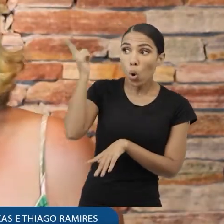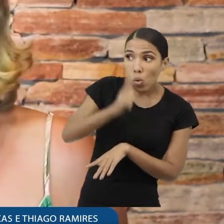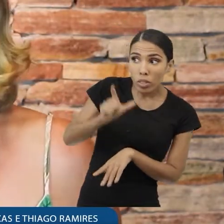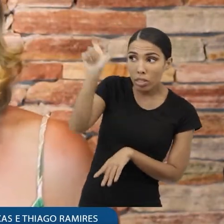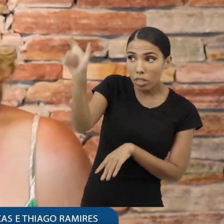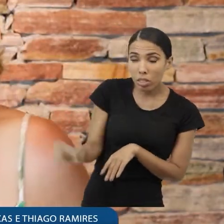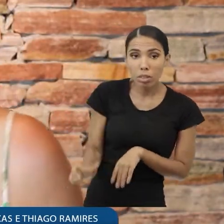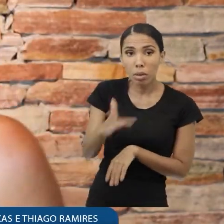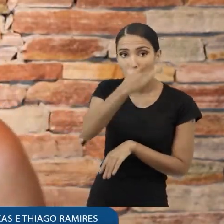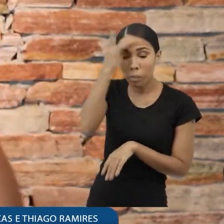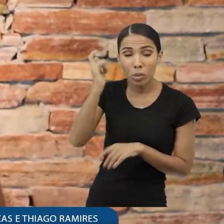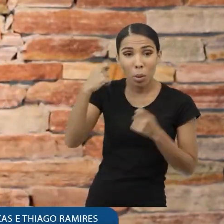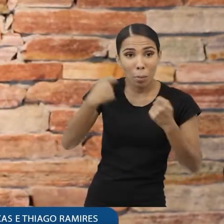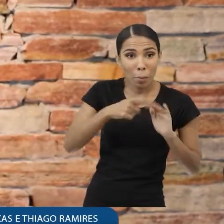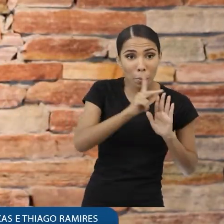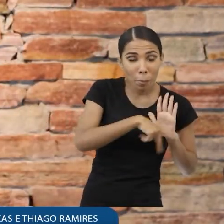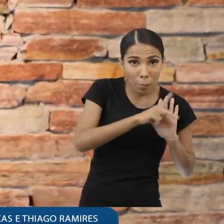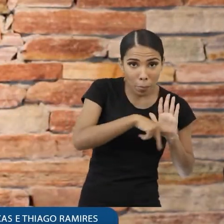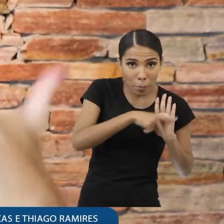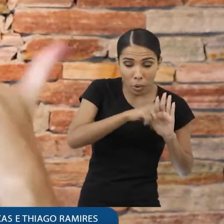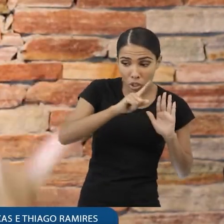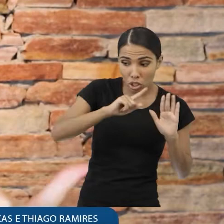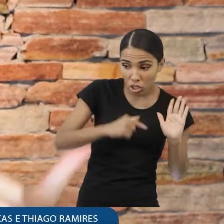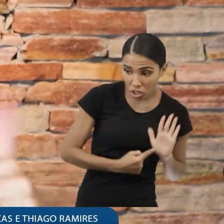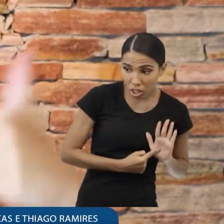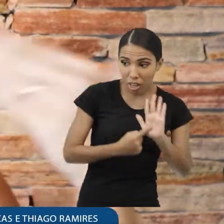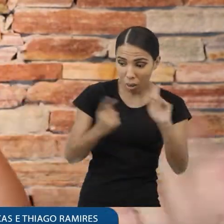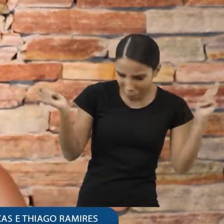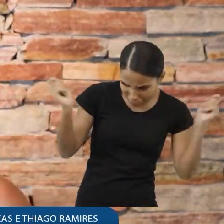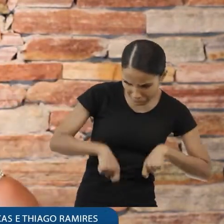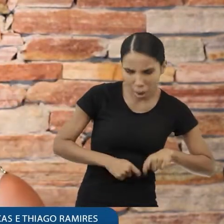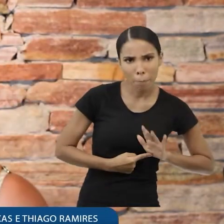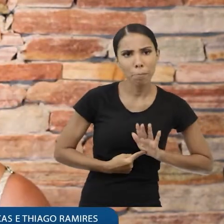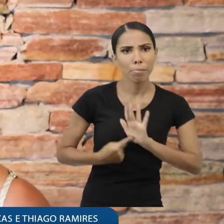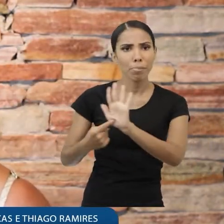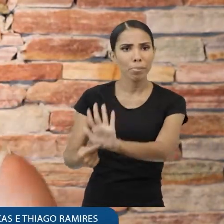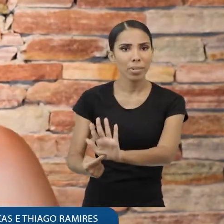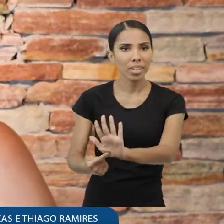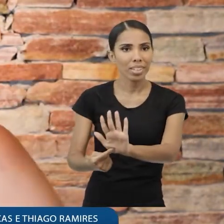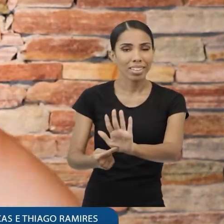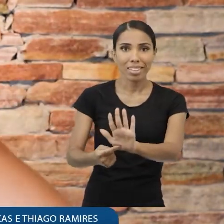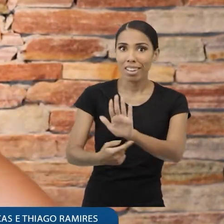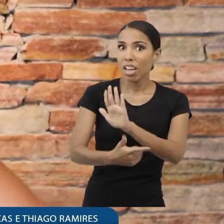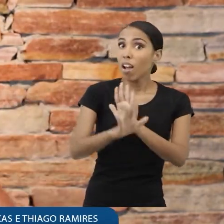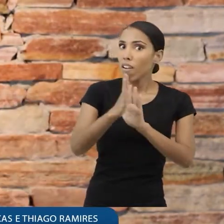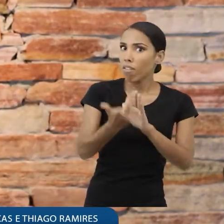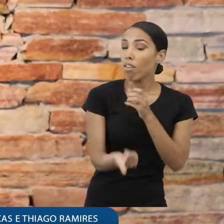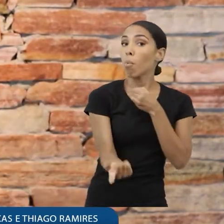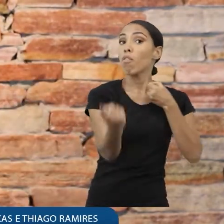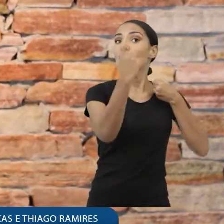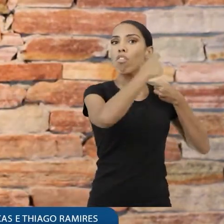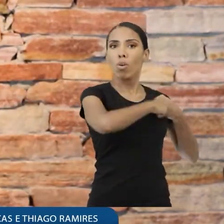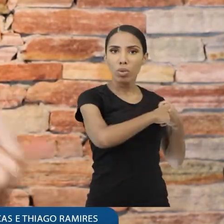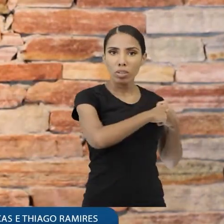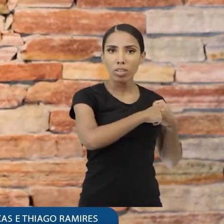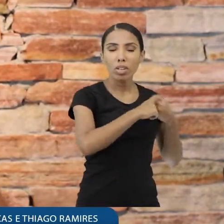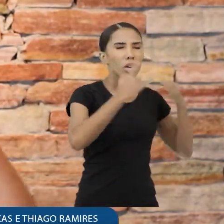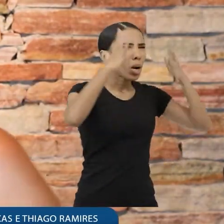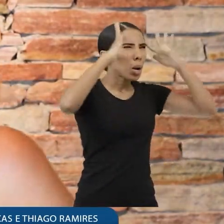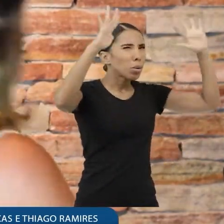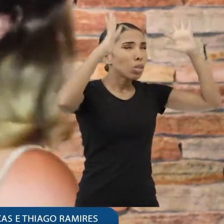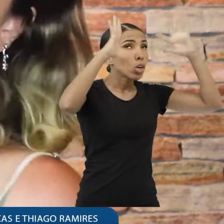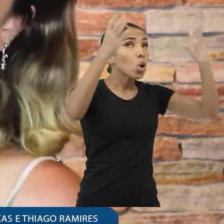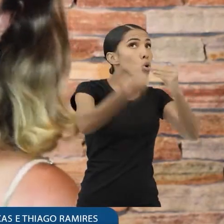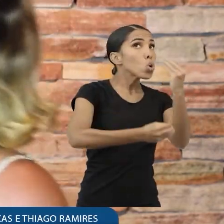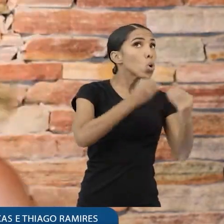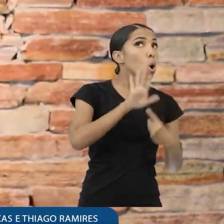chegando nessa pessoa, você tem que o quê? Ter um projeto apto a ser apresentado. Opa, 3 casas para trás. A gente tem que